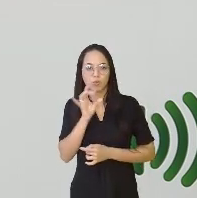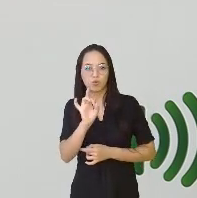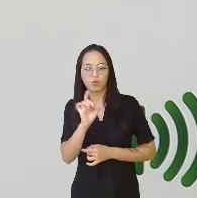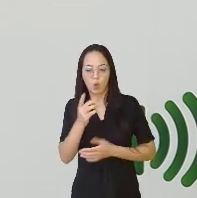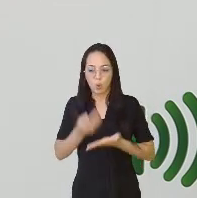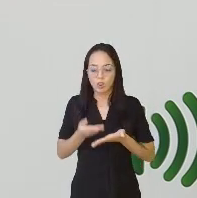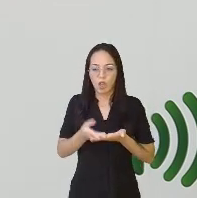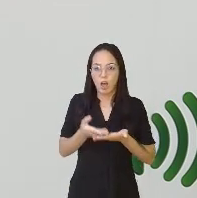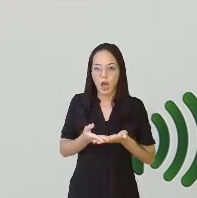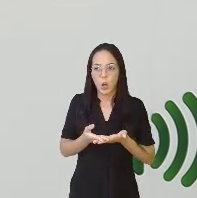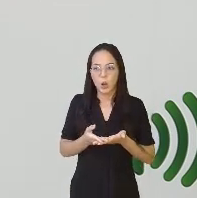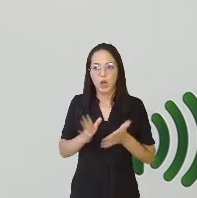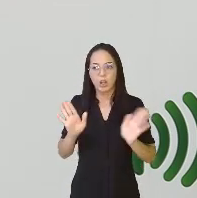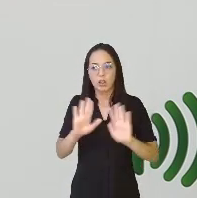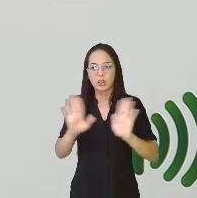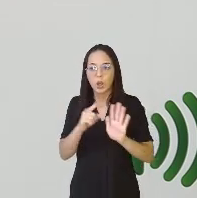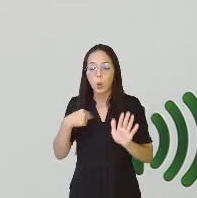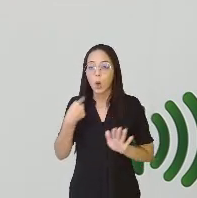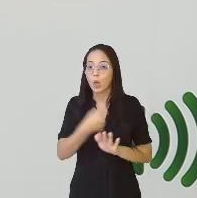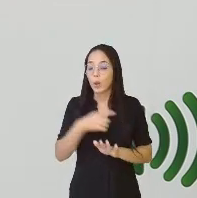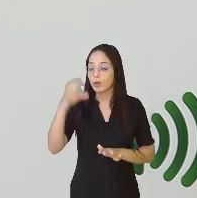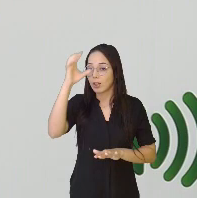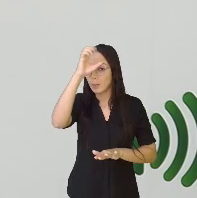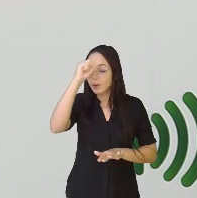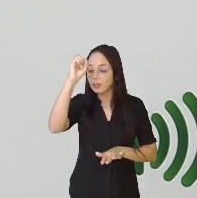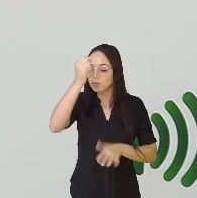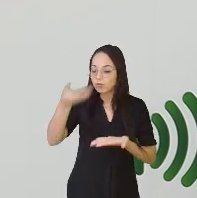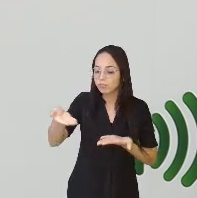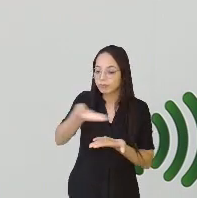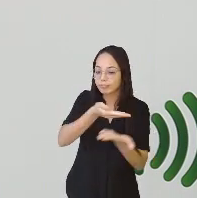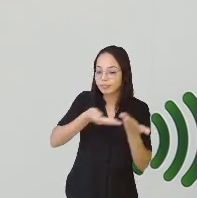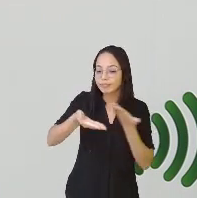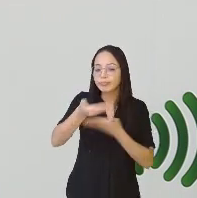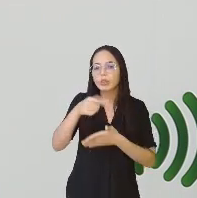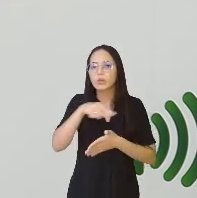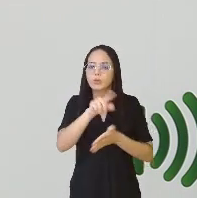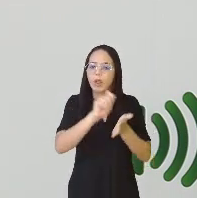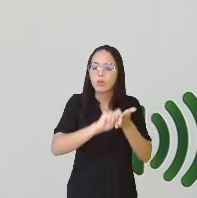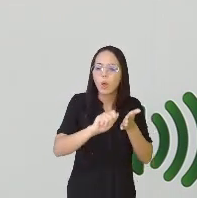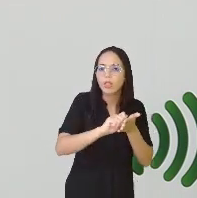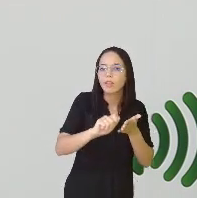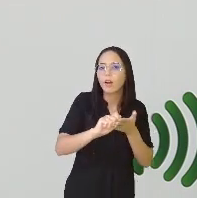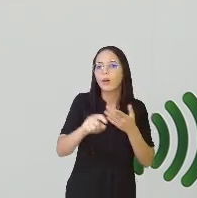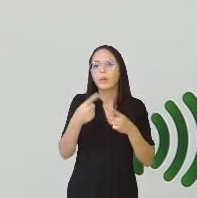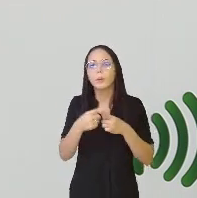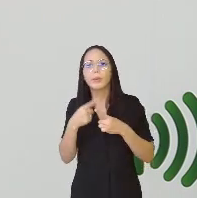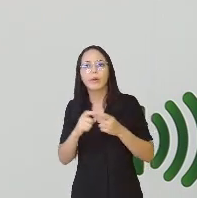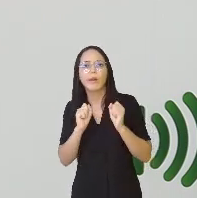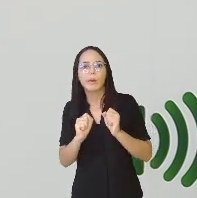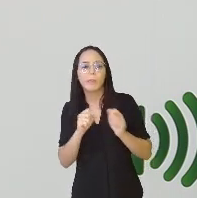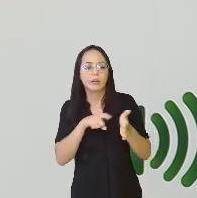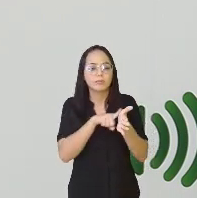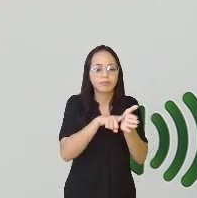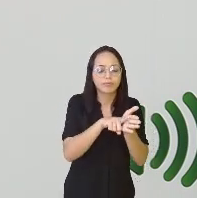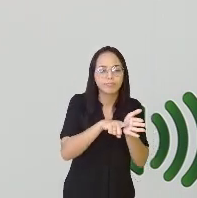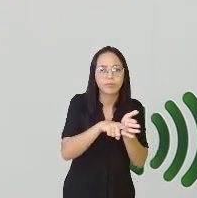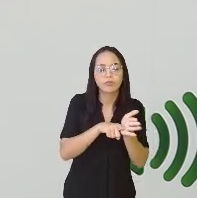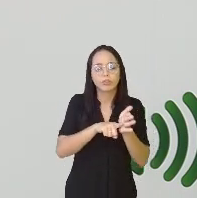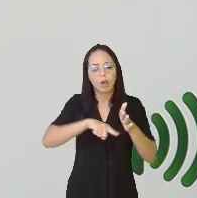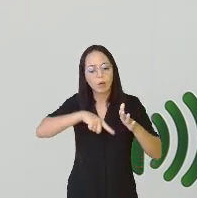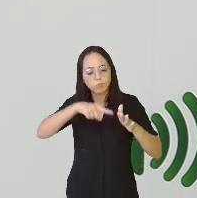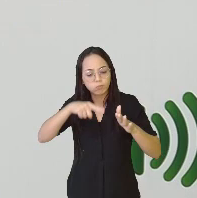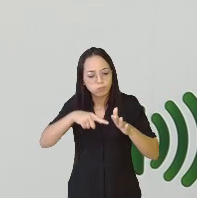até porque também eu não sei tudo. Nós aprendemos um pouquinho a cada momento. Então, você vai anotando, porque você pode pesquisar mais, se